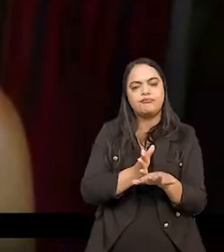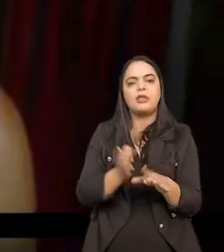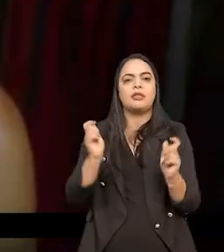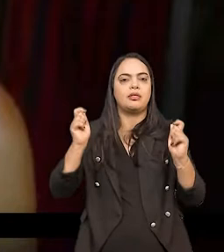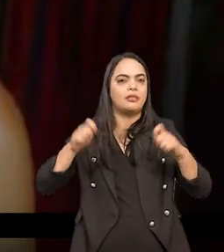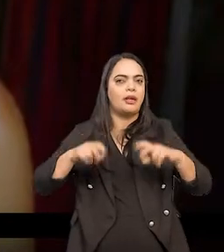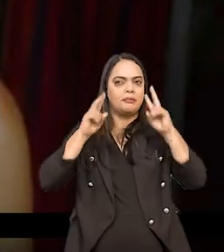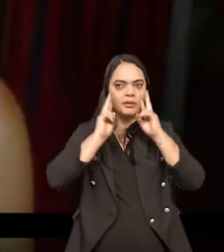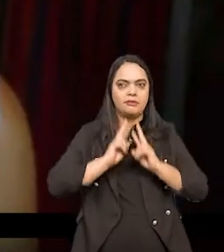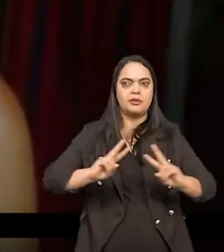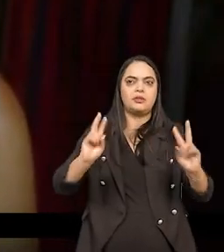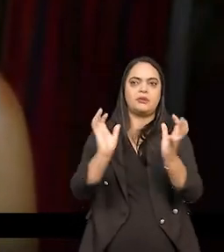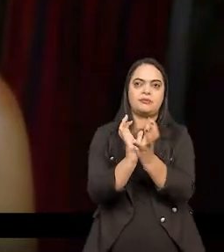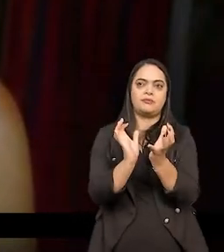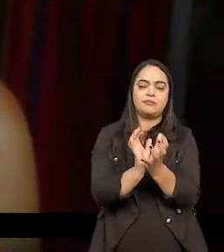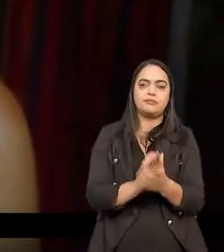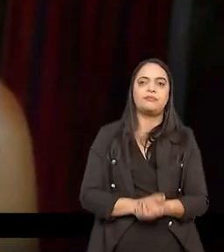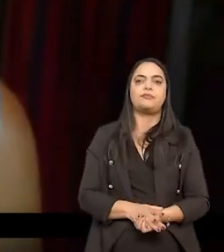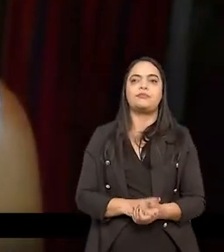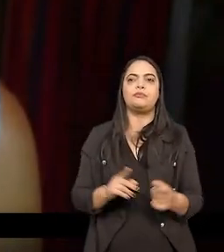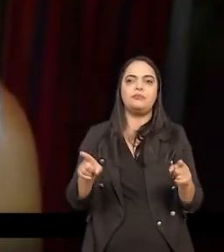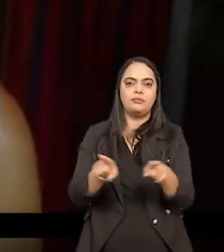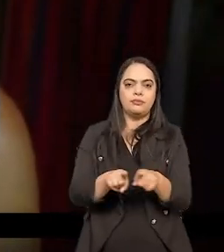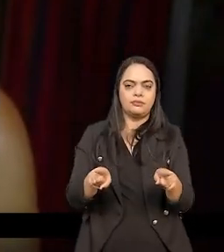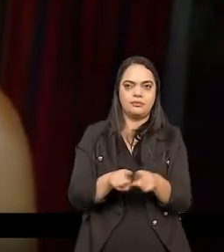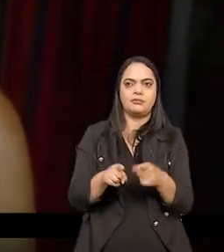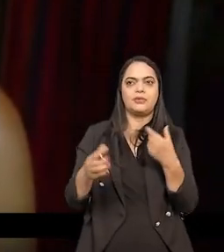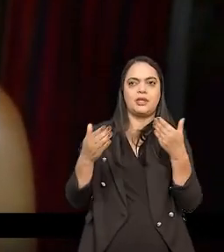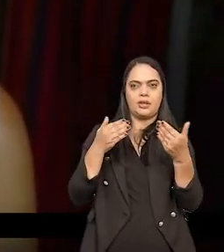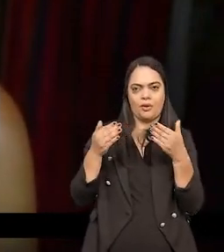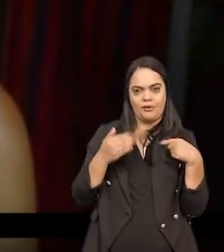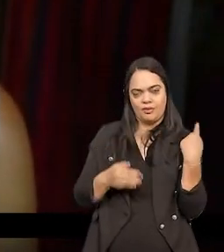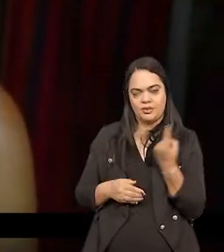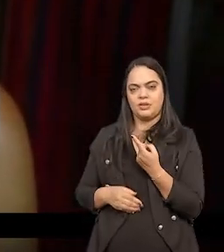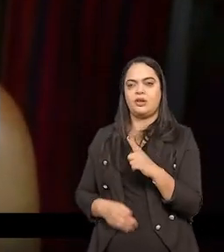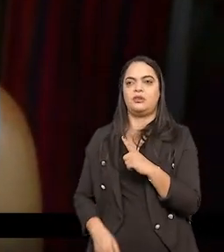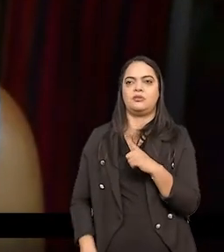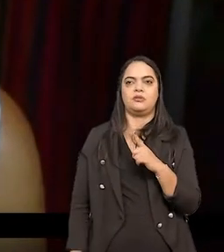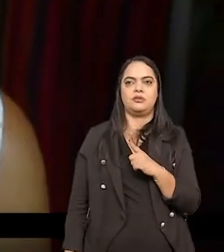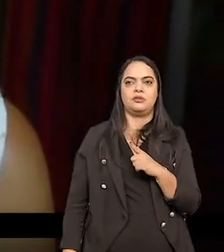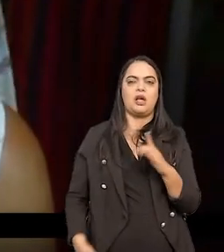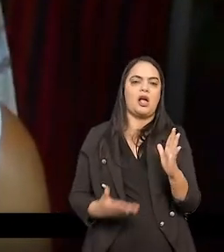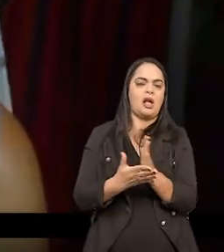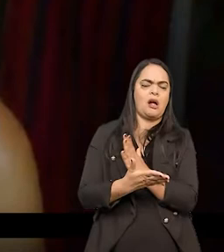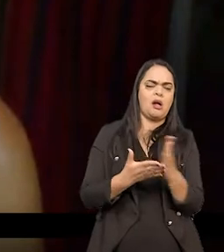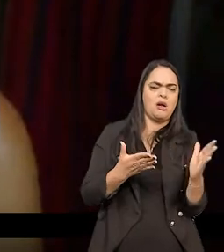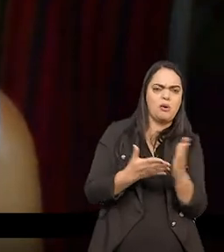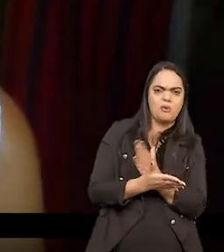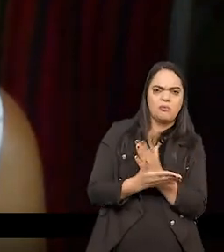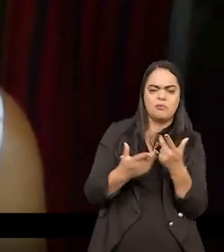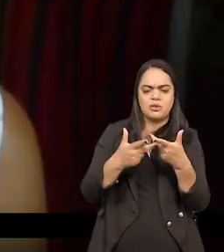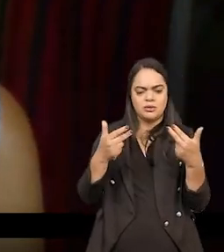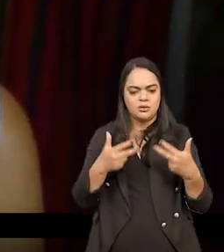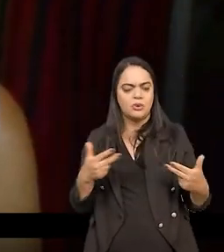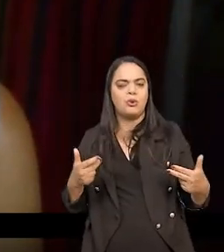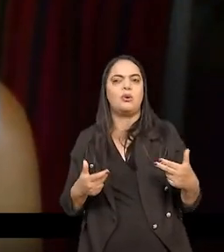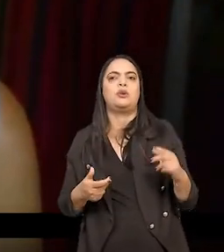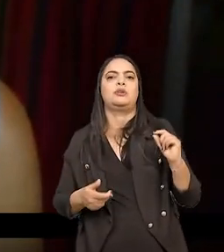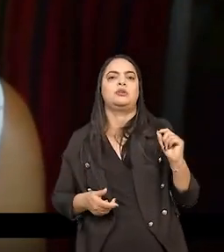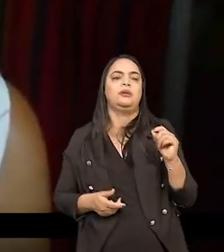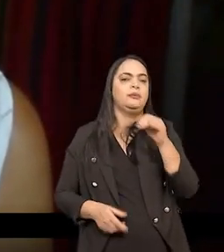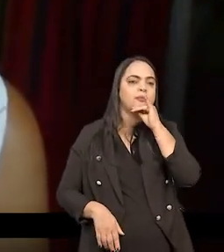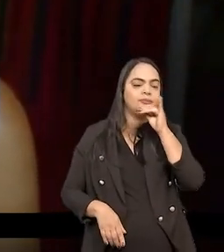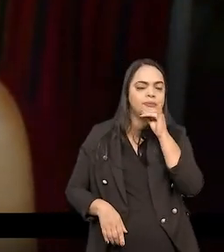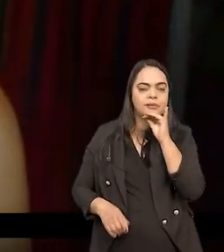esses grupos. Mas, ao mesmo tempo, em conversas que nós tivemos, algumas questões têm sido apontadas, como a possibilidade